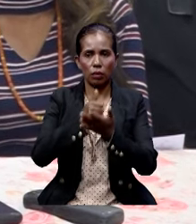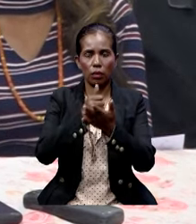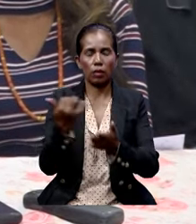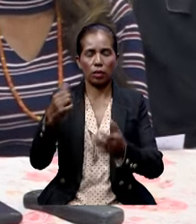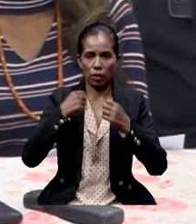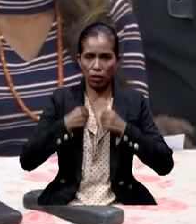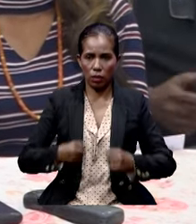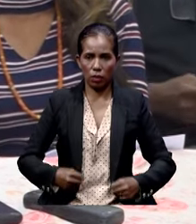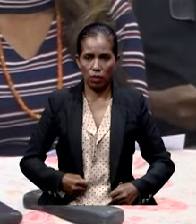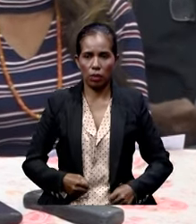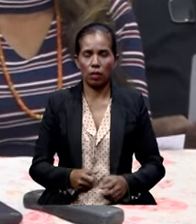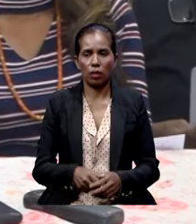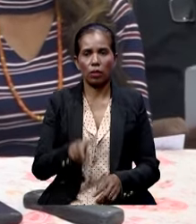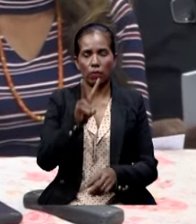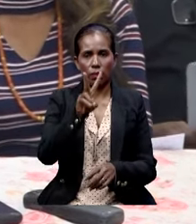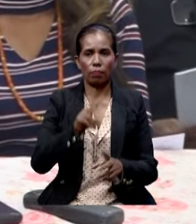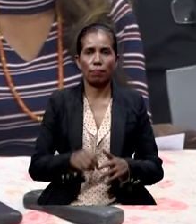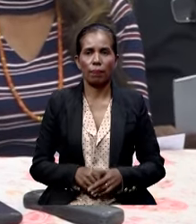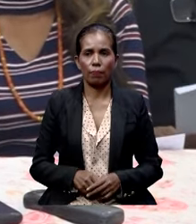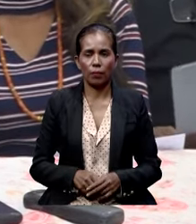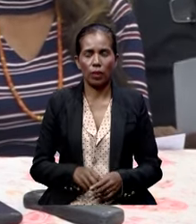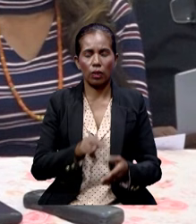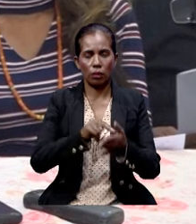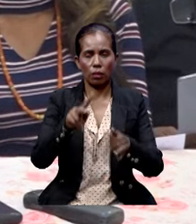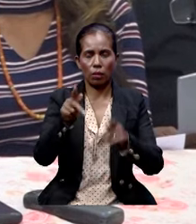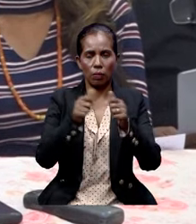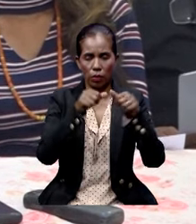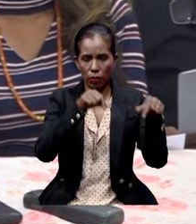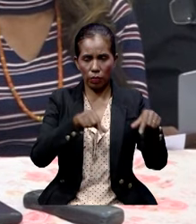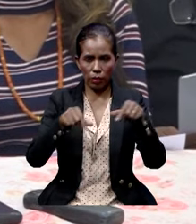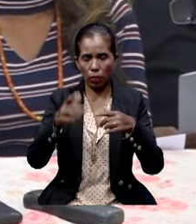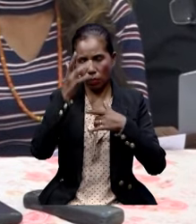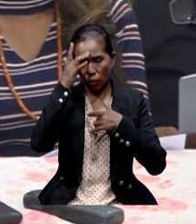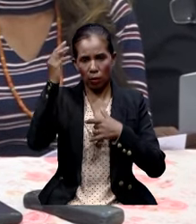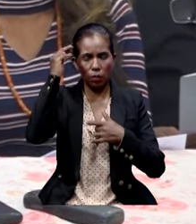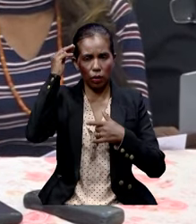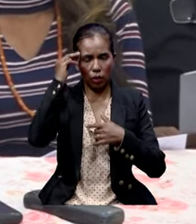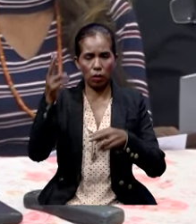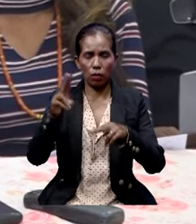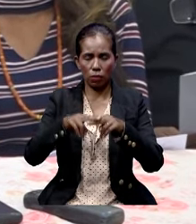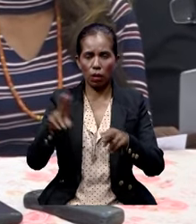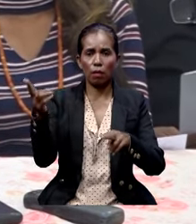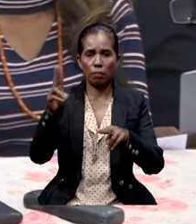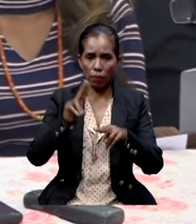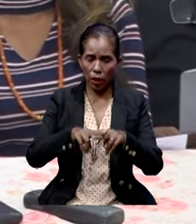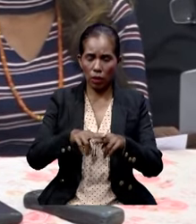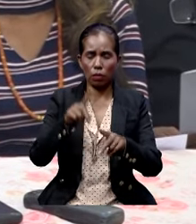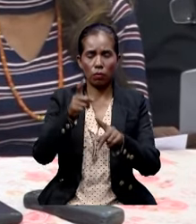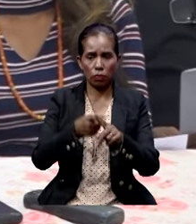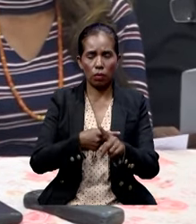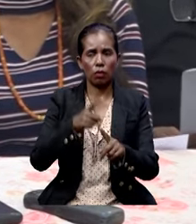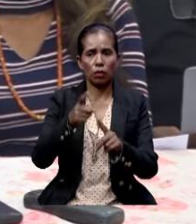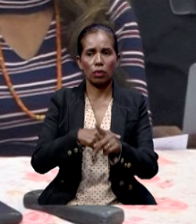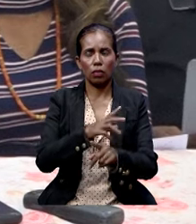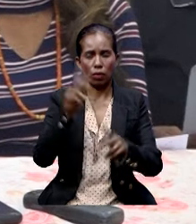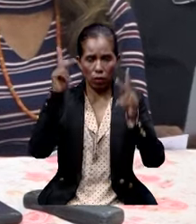Saudi. Rua, numero emoho deficiência psicossocial continua menta kada fulang ho causa lidadi